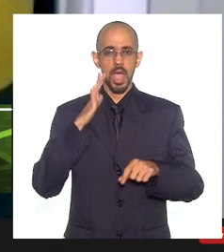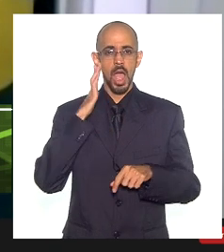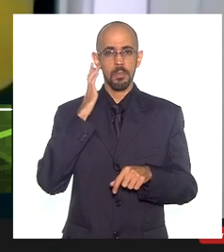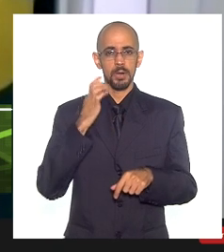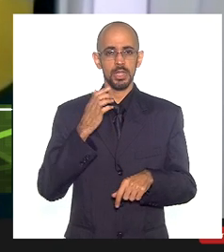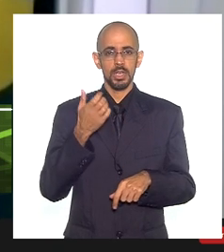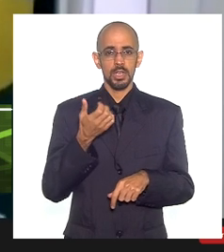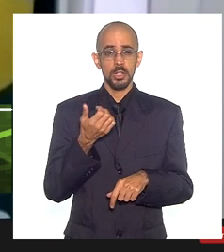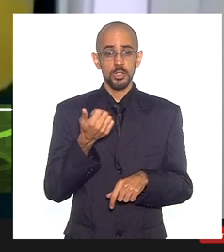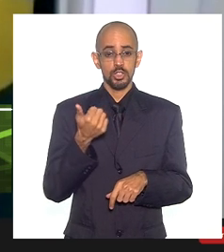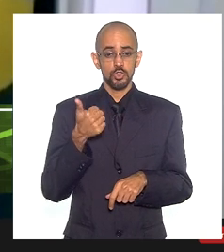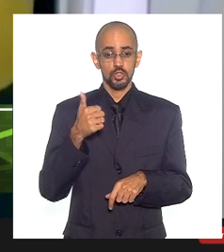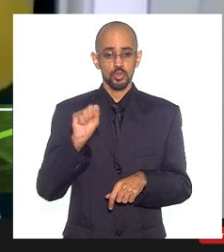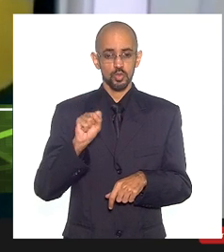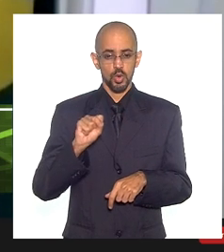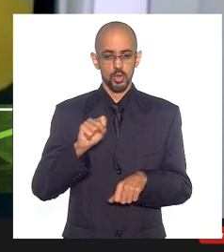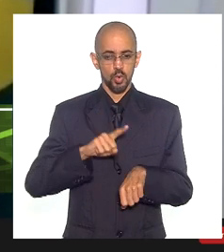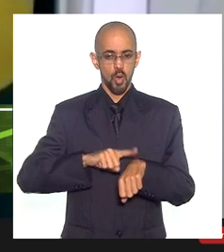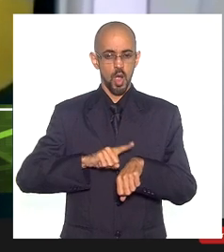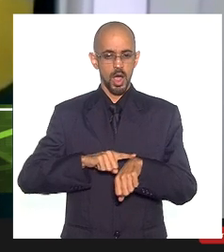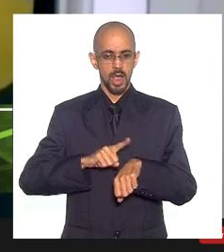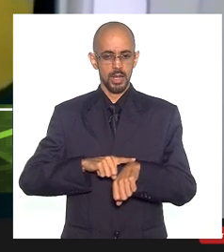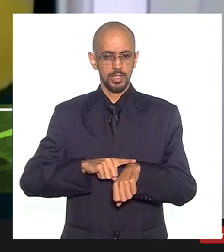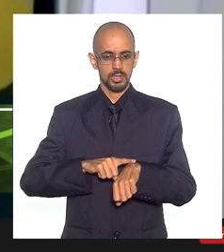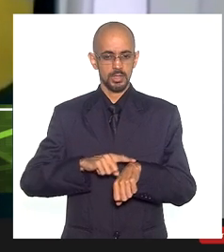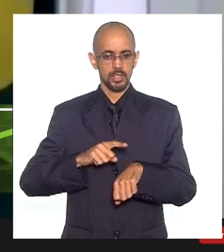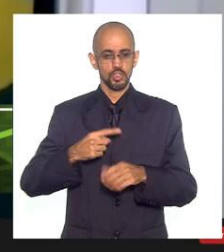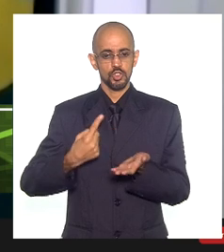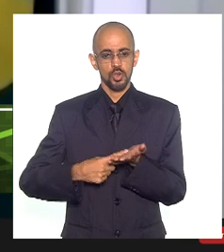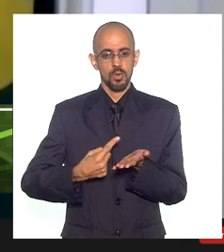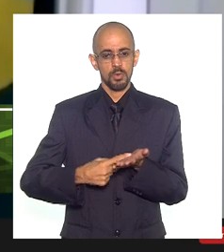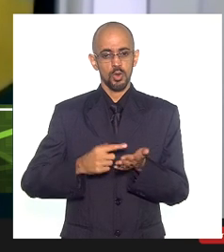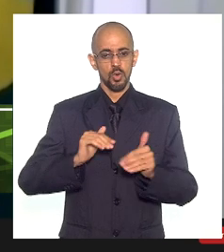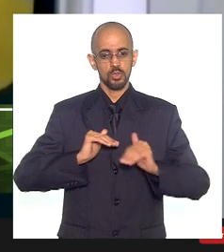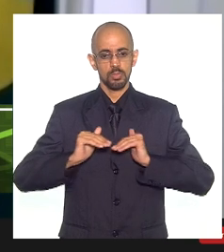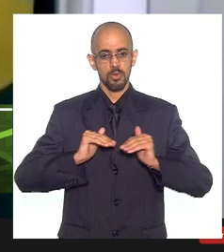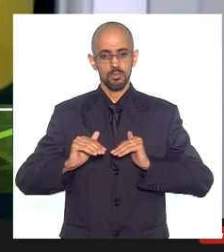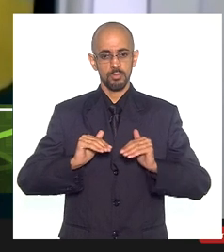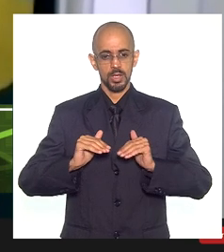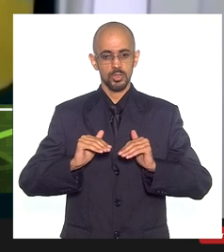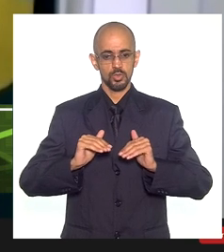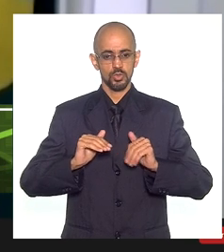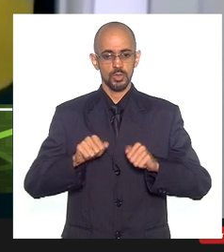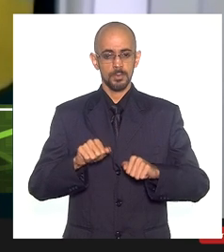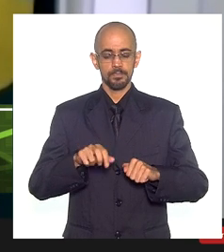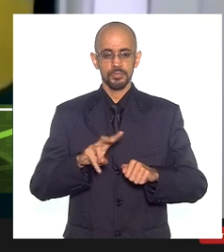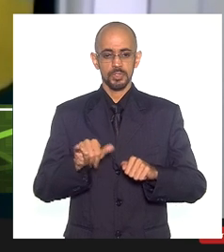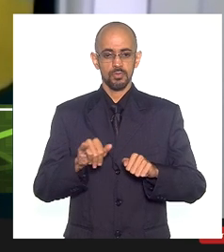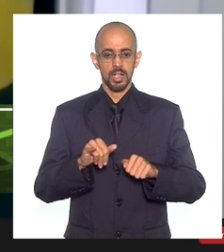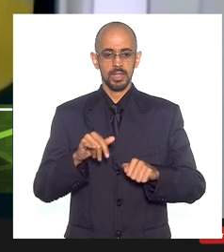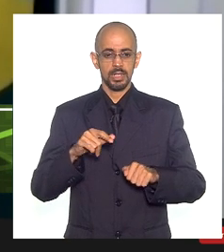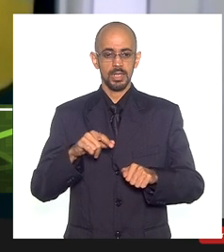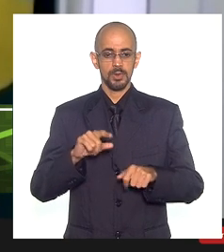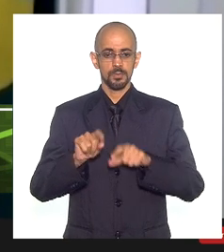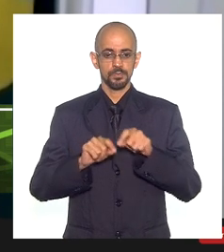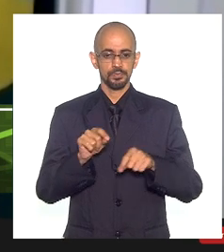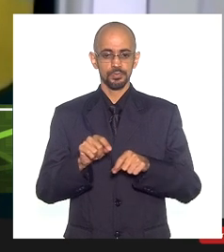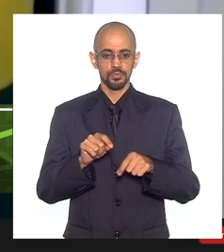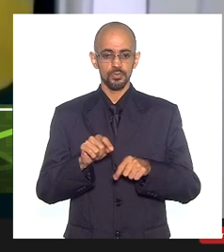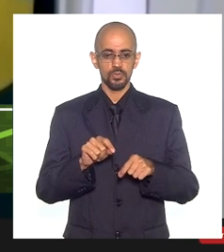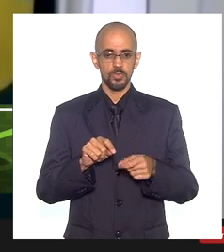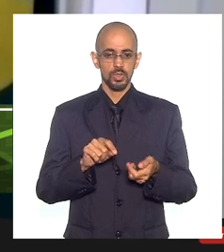horas, inclusive combinado com os movimentos sociais das universidades, nós teremos uma agenda com o